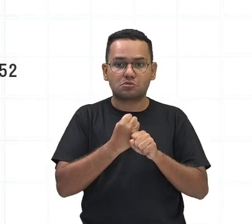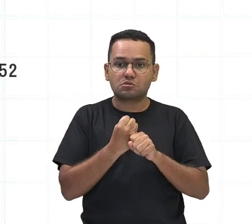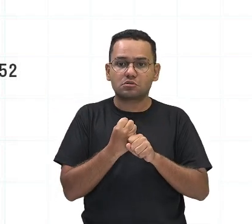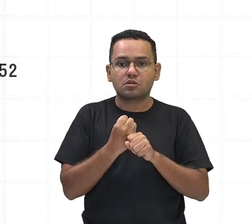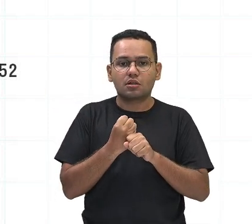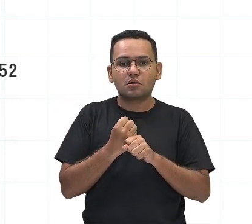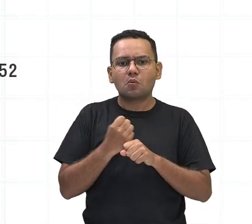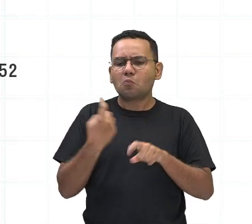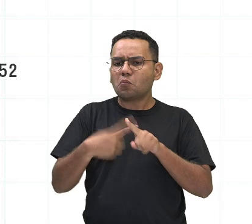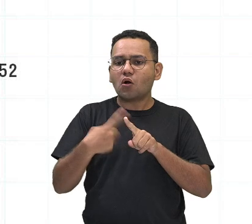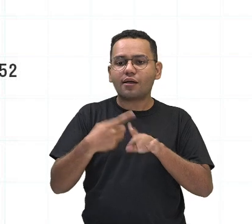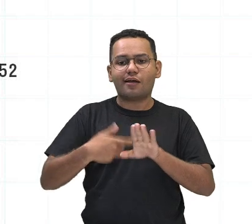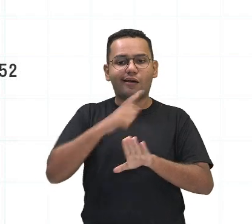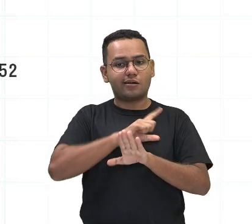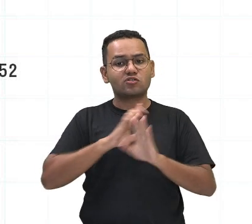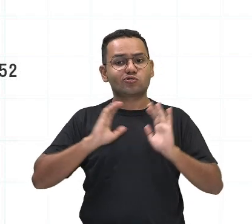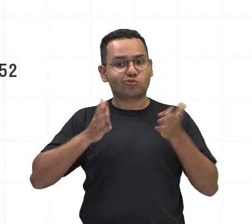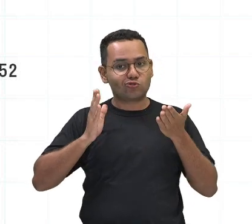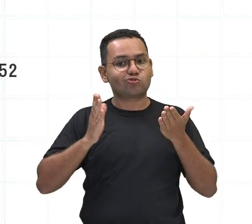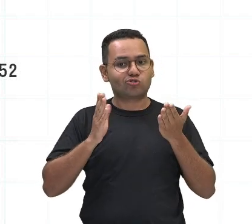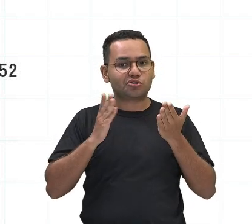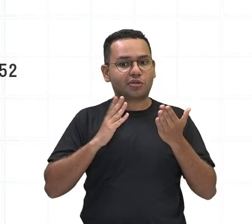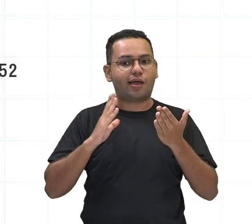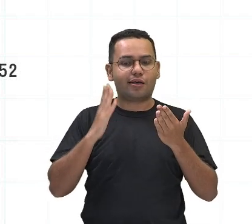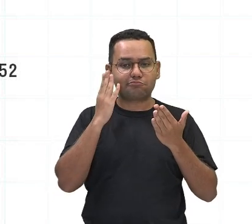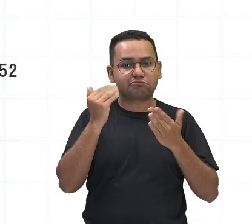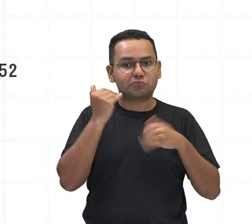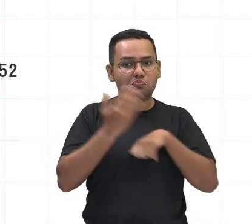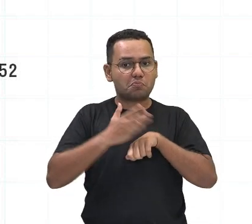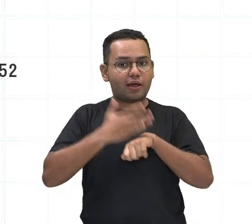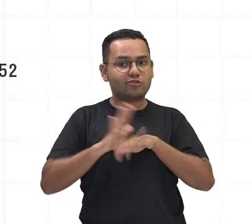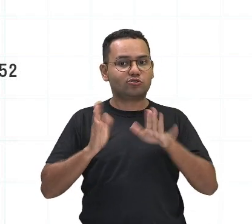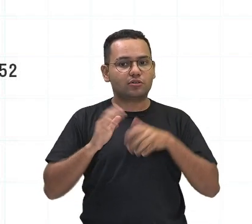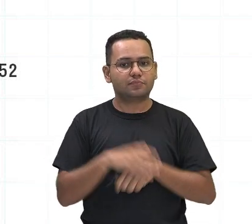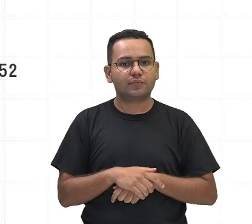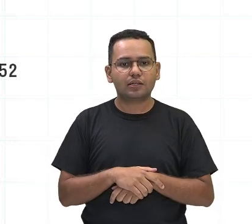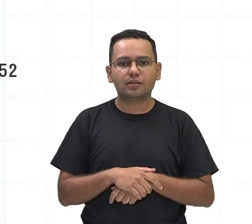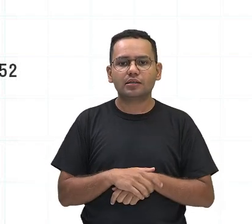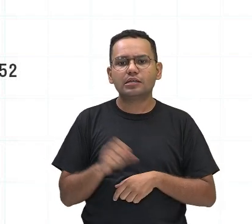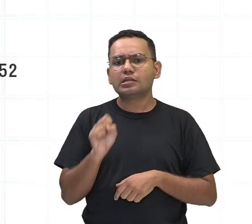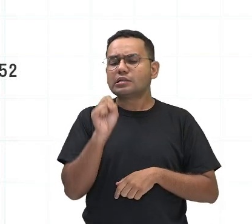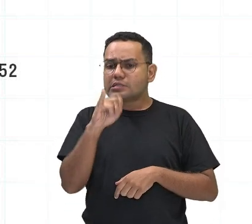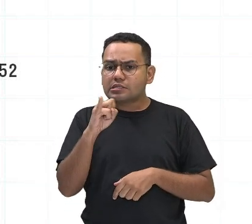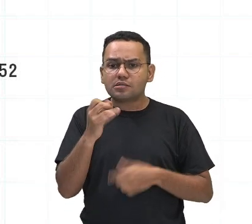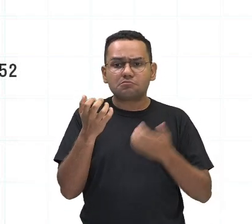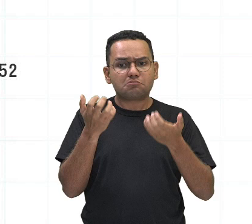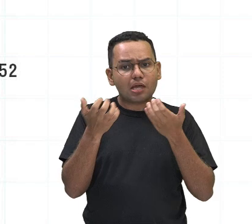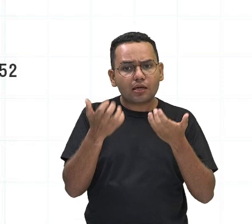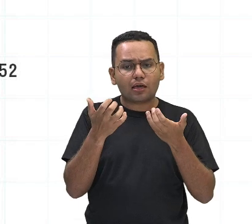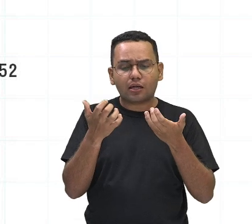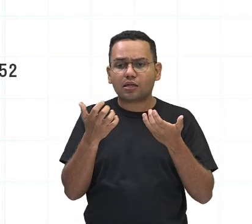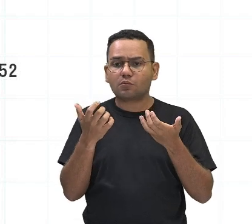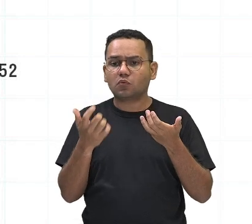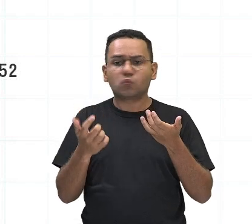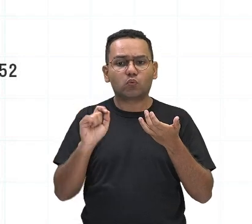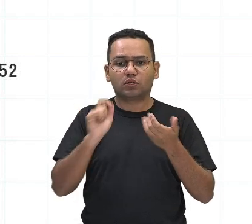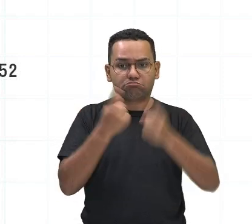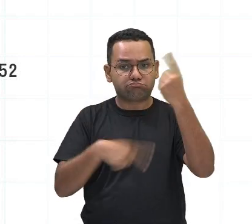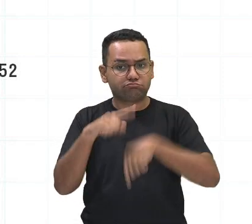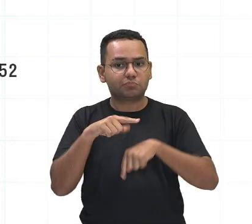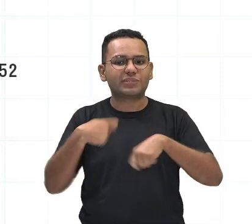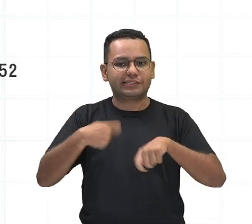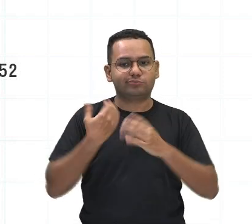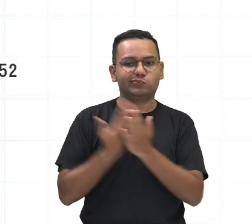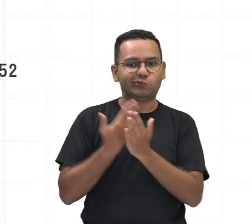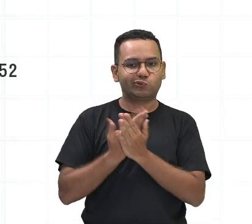preparados. Não tem outra solução. Se a gente quer ter sucesso, a gente tem que estudar, investir em nossos